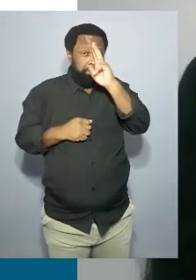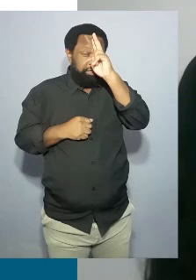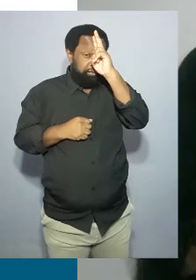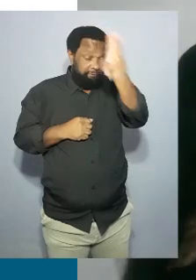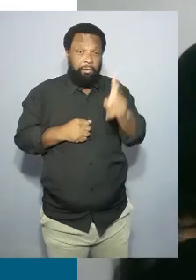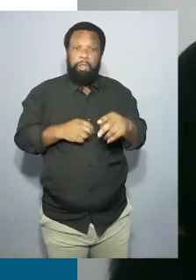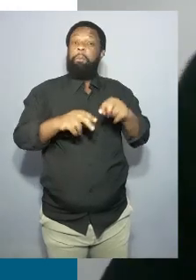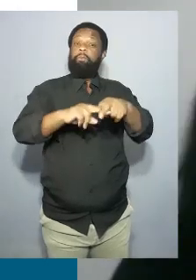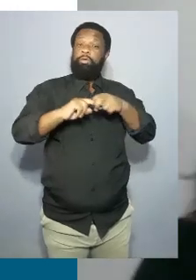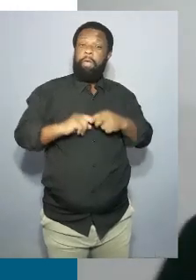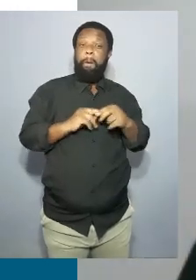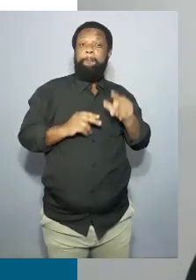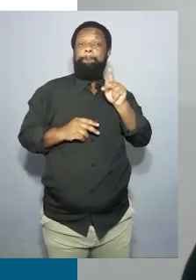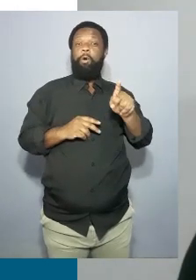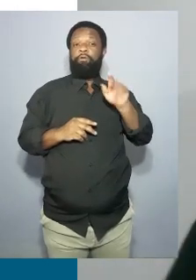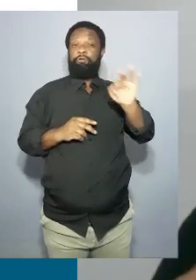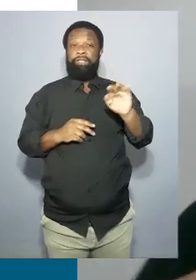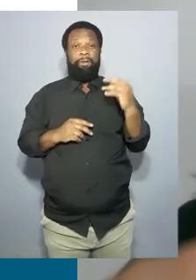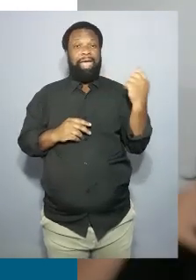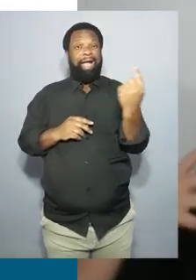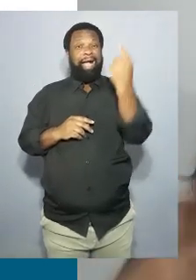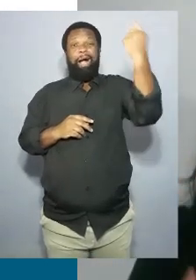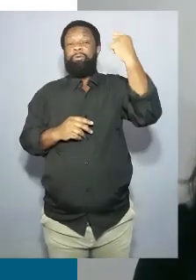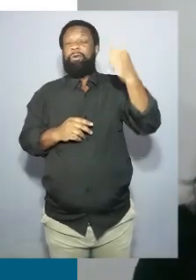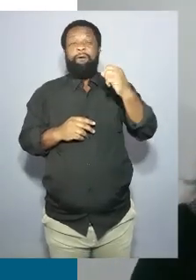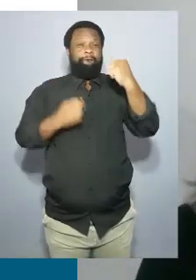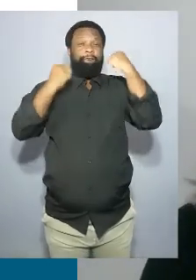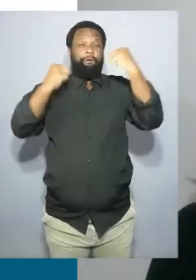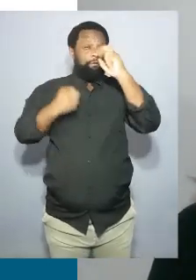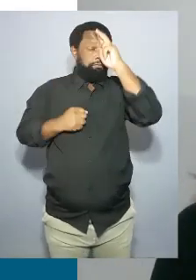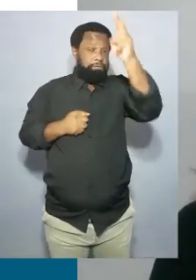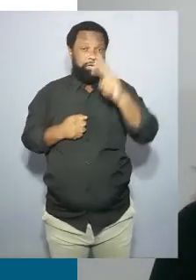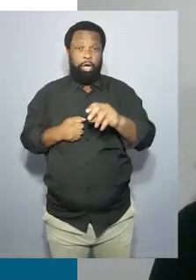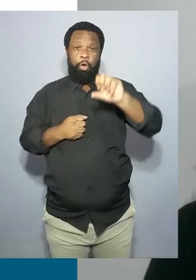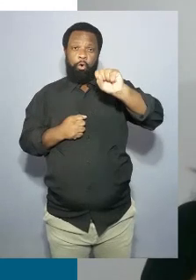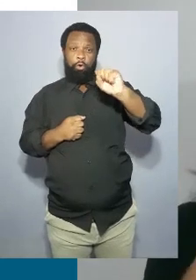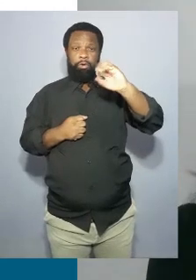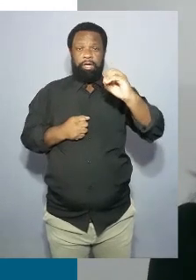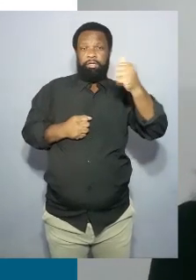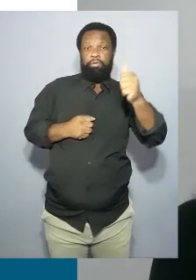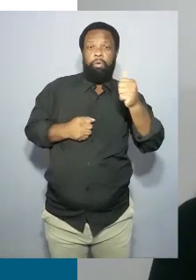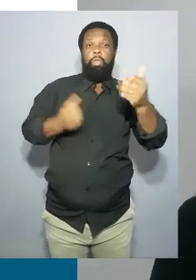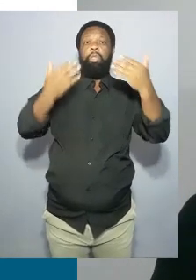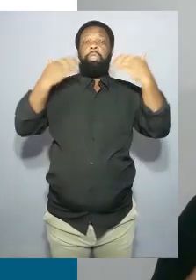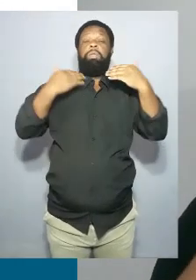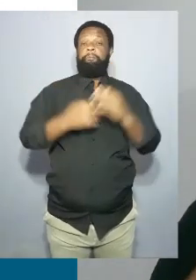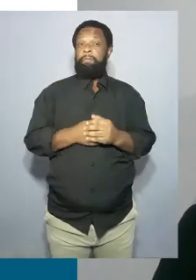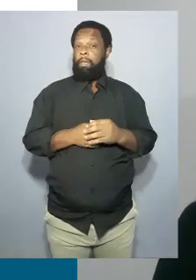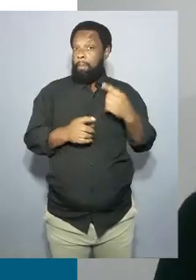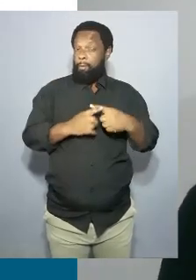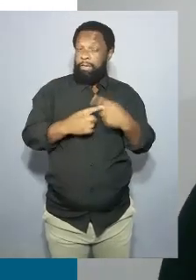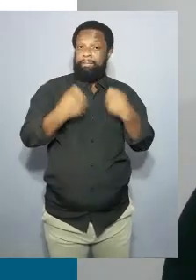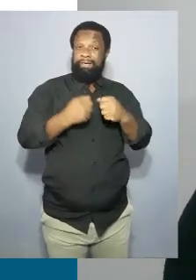muito alto, 801 graus, é um ponto muito alto. Tudo bem? Porque justamente precisamos